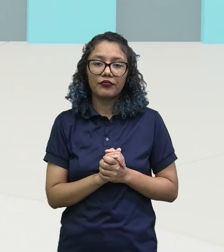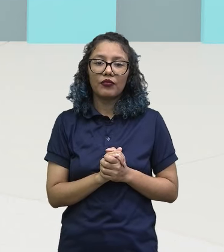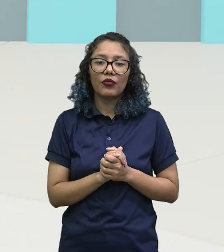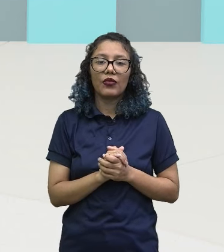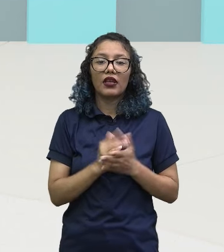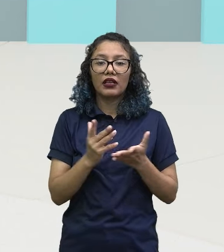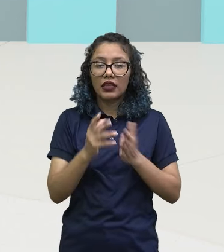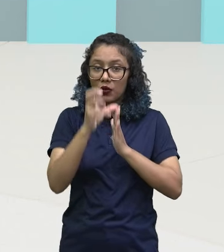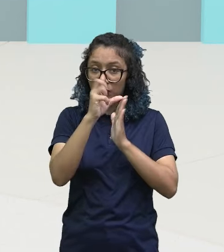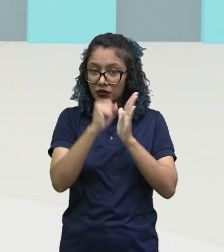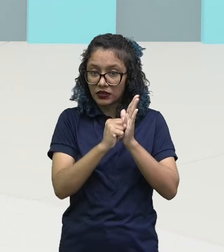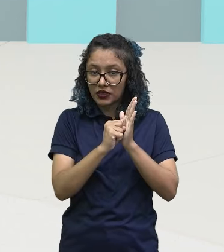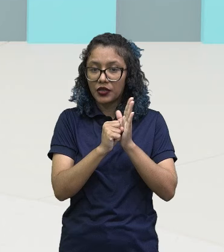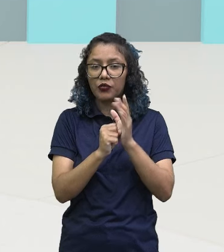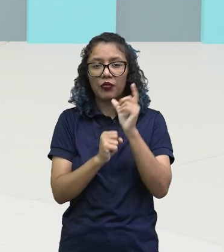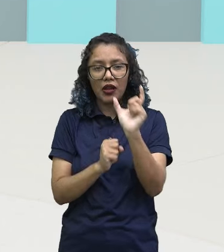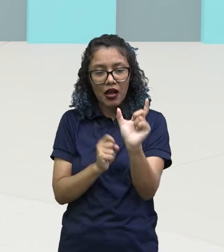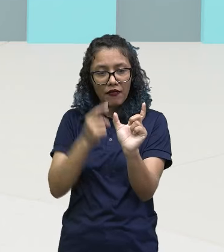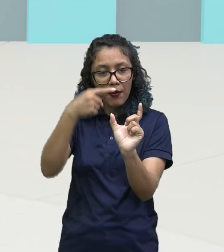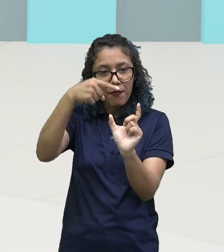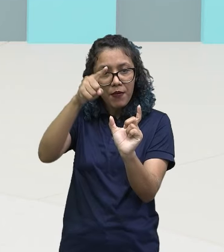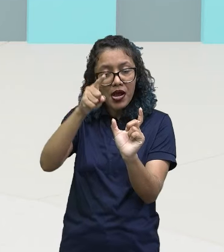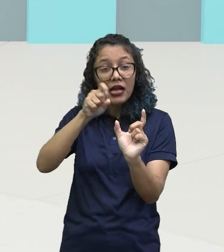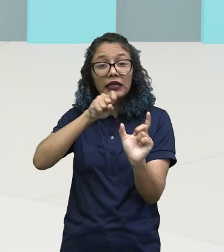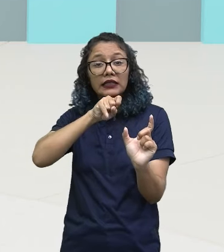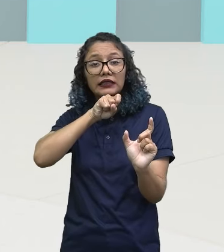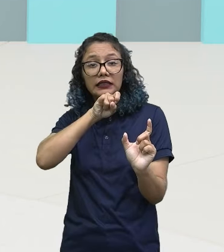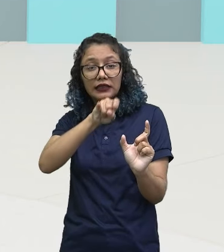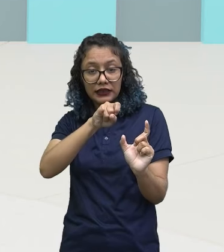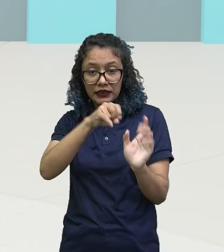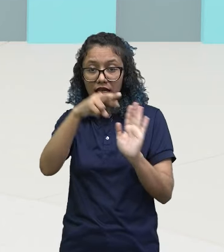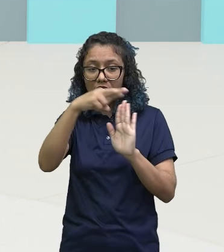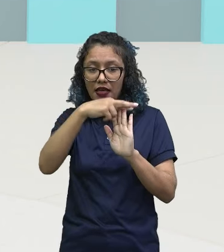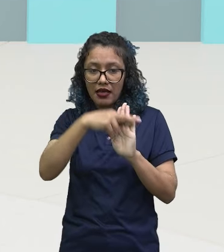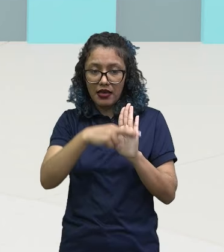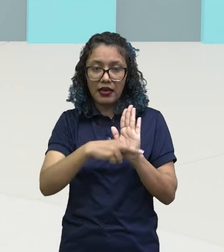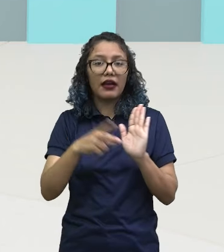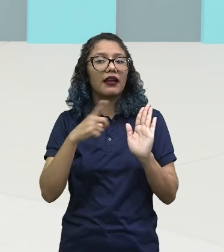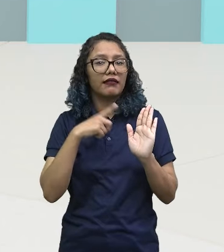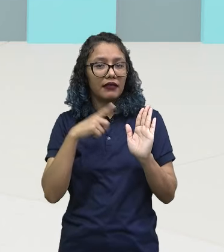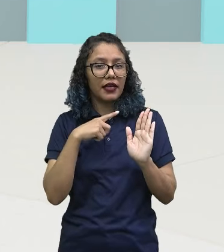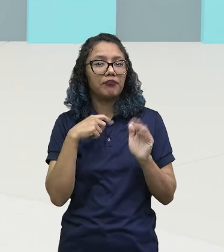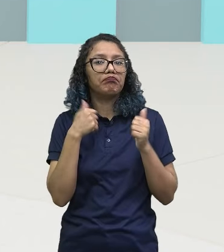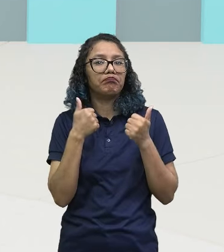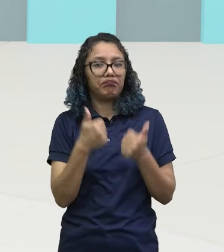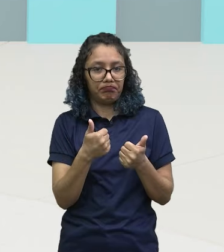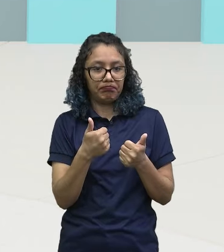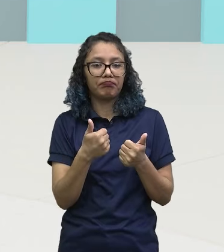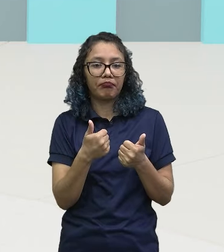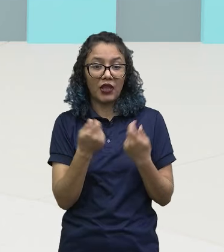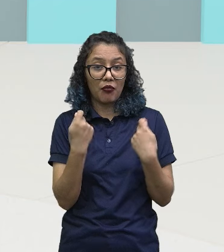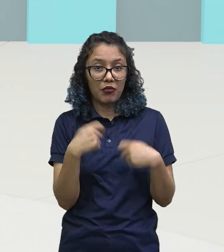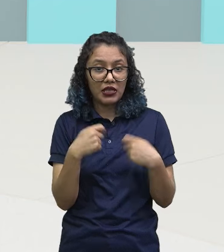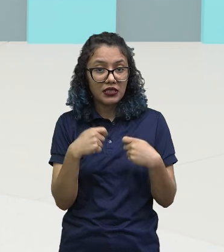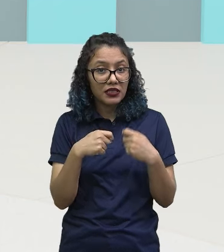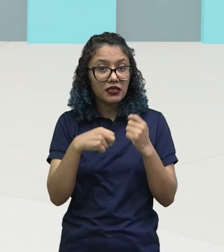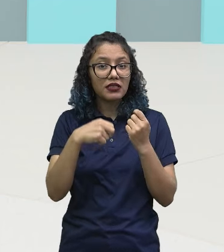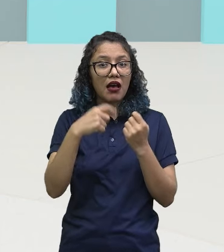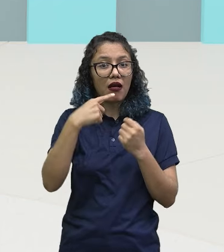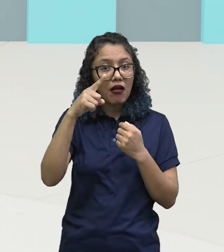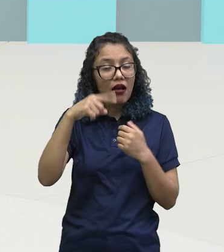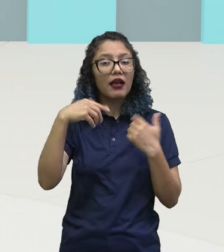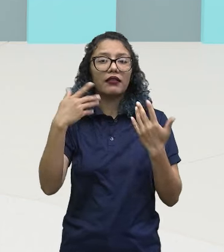sinal gráfico em cima da palavra se a regra realmente estabelecer que ali existe um acento para ser colocado, tá